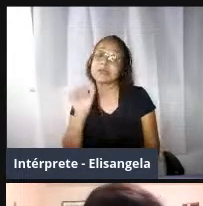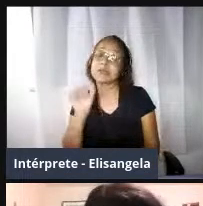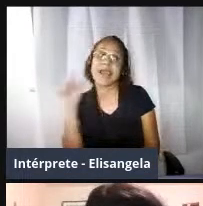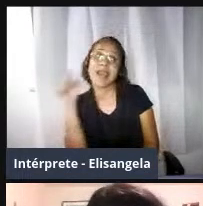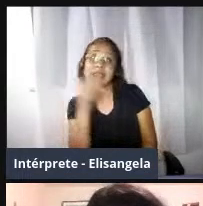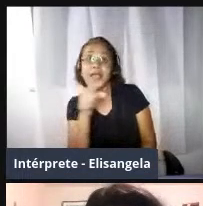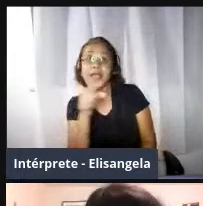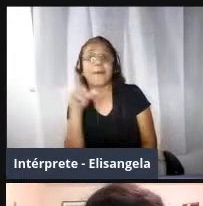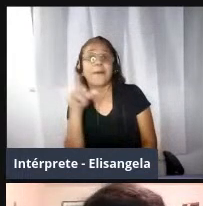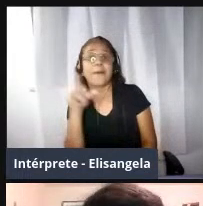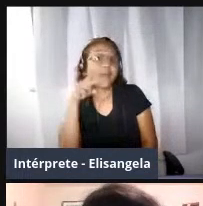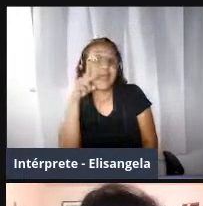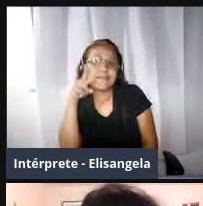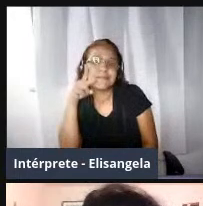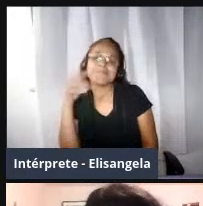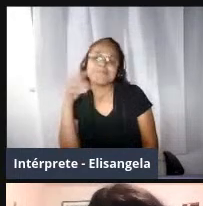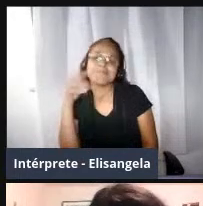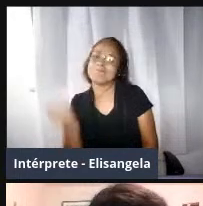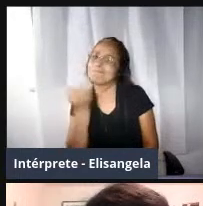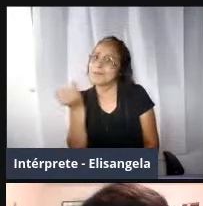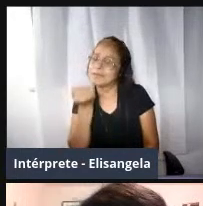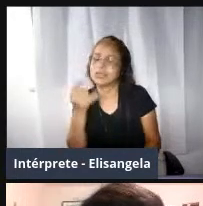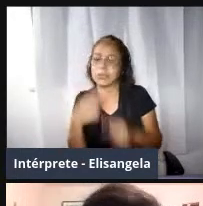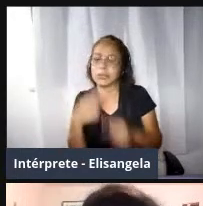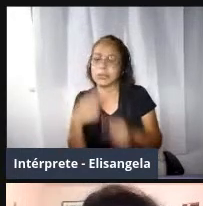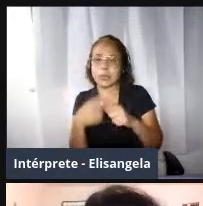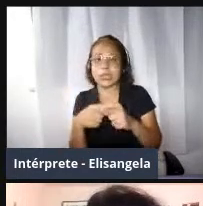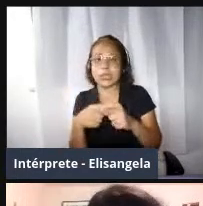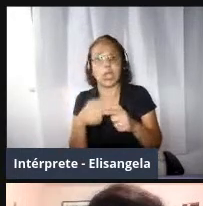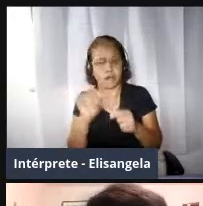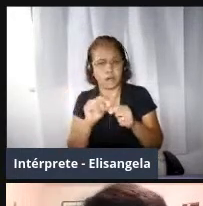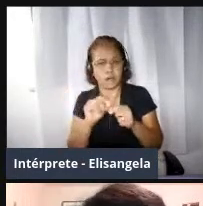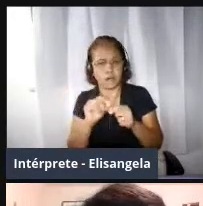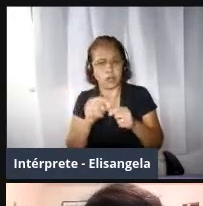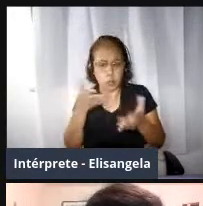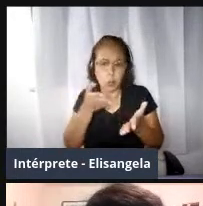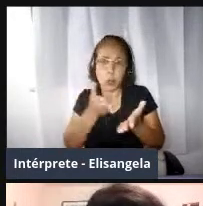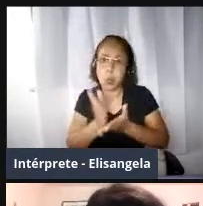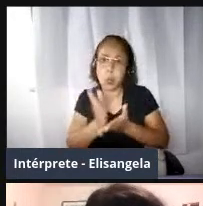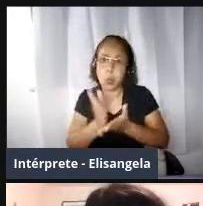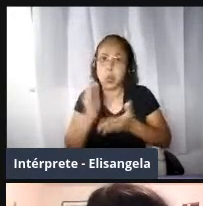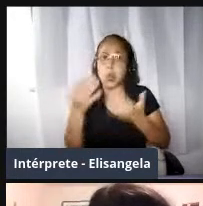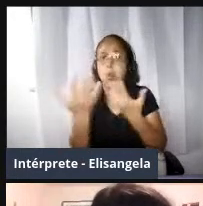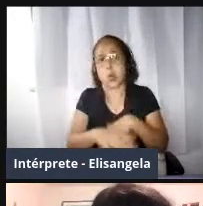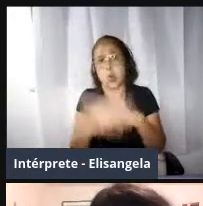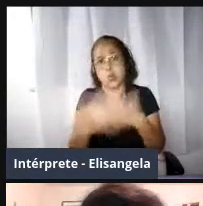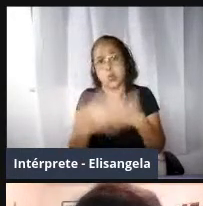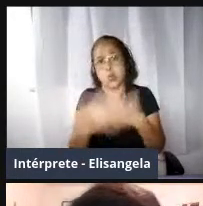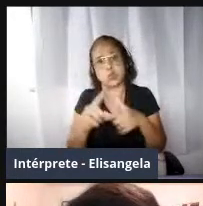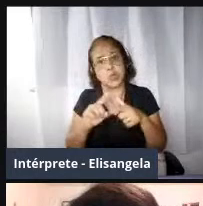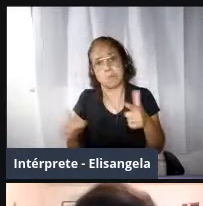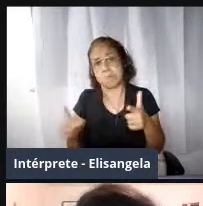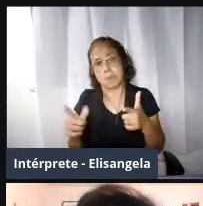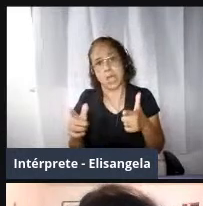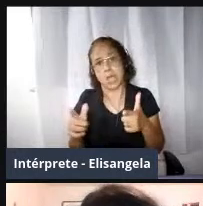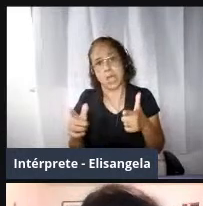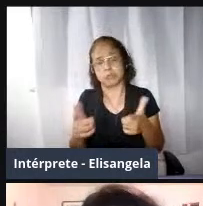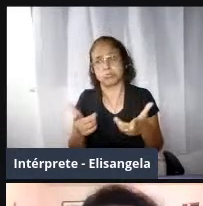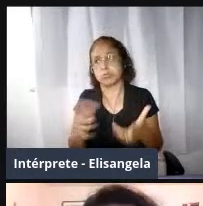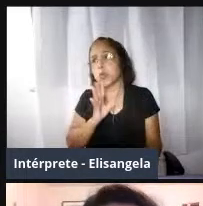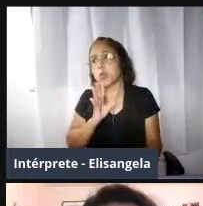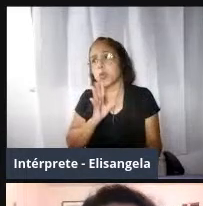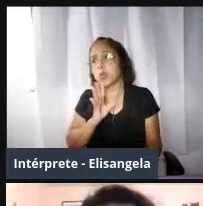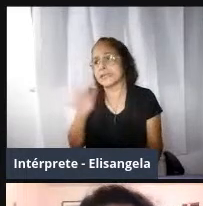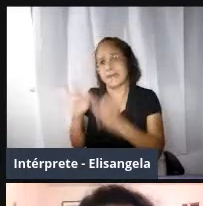concurso, não tinha quase nenhum contato aqui, embora minha família materna seja paraibana, mas eu nunca tinha vindo quando era criança, 30 anos atrás, sei